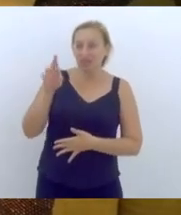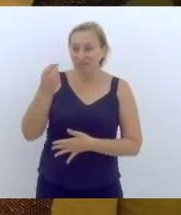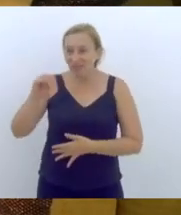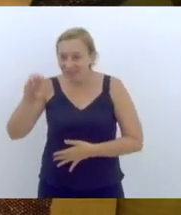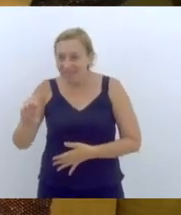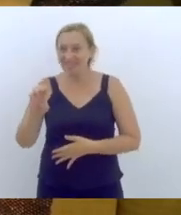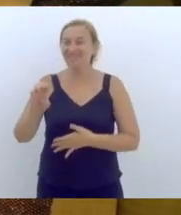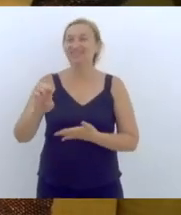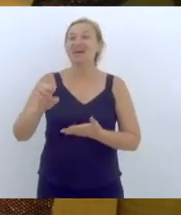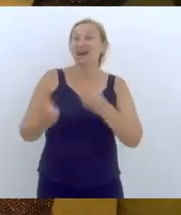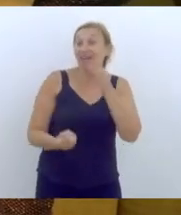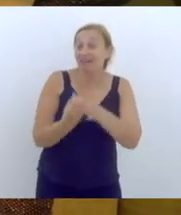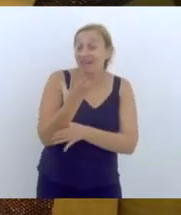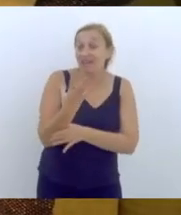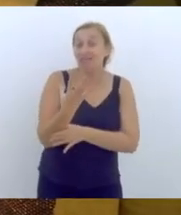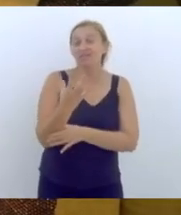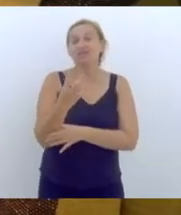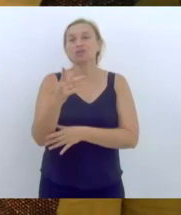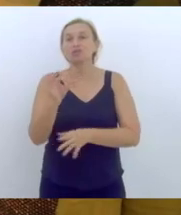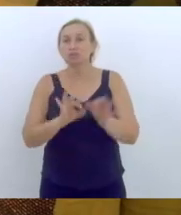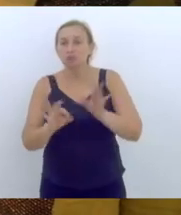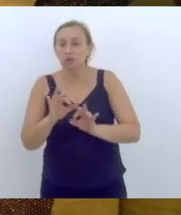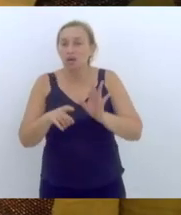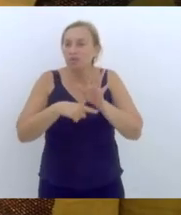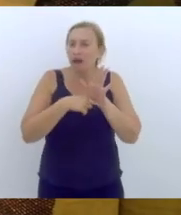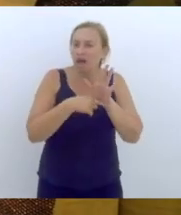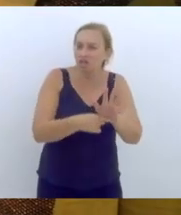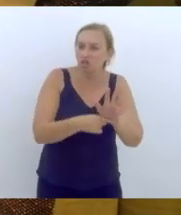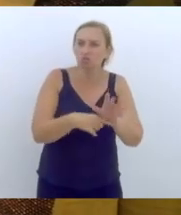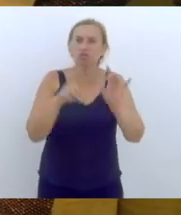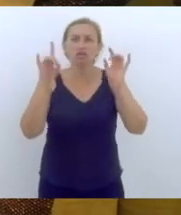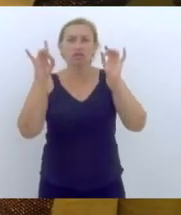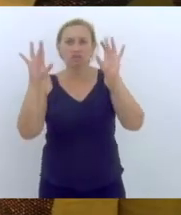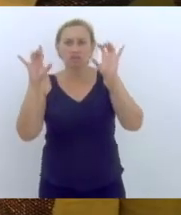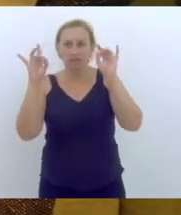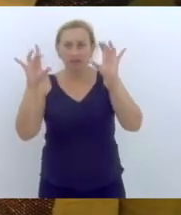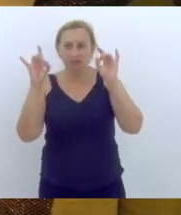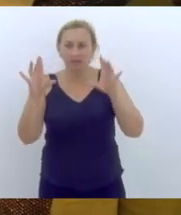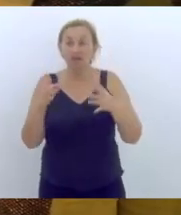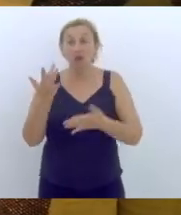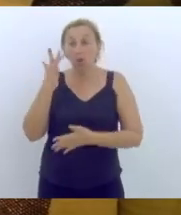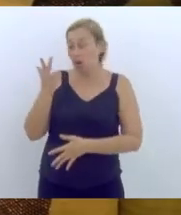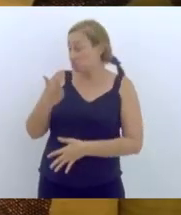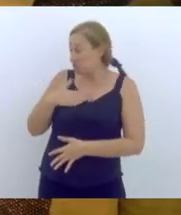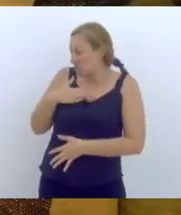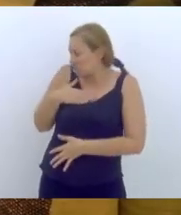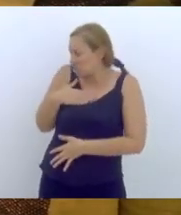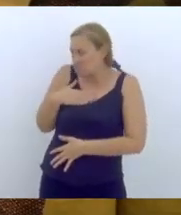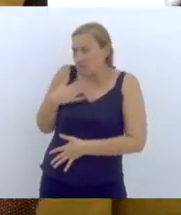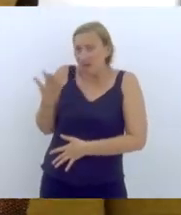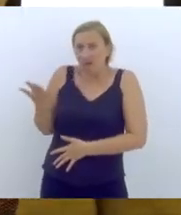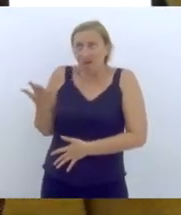endometriose, a criação do programa de atendimento especializado, e acho que, para mim, é